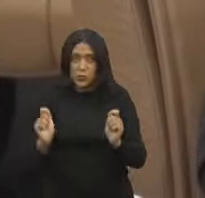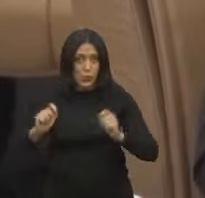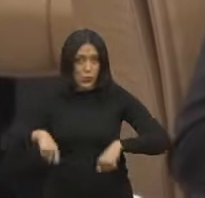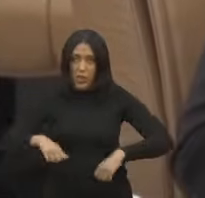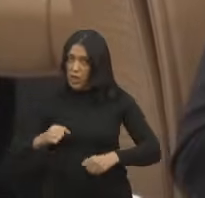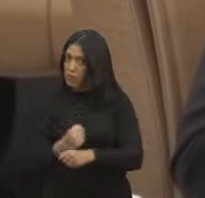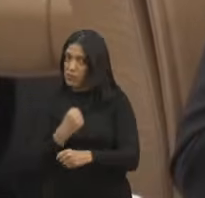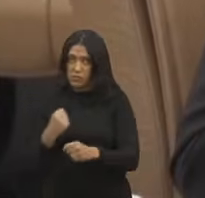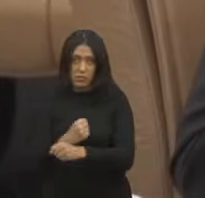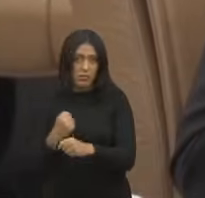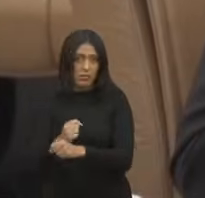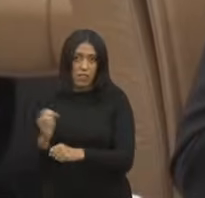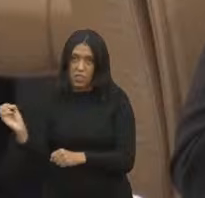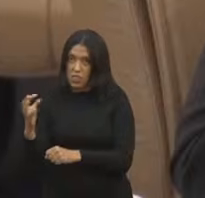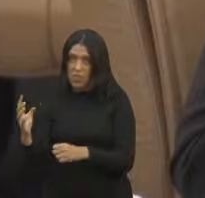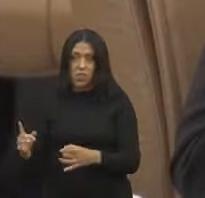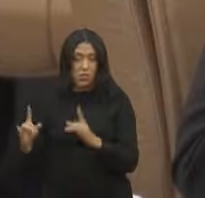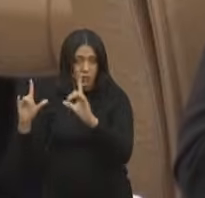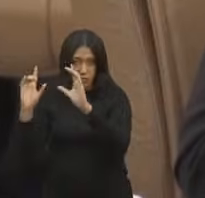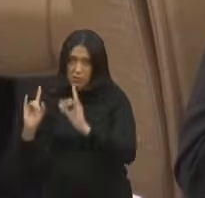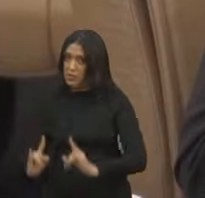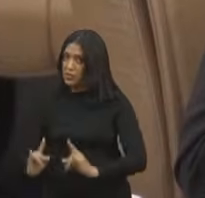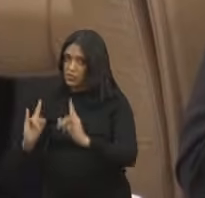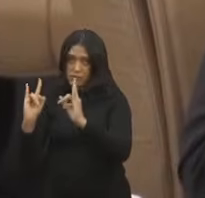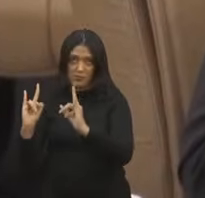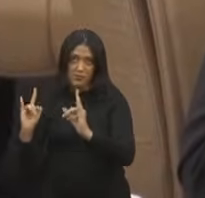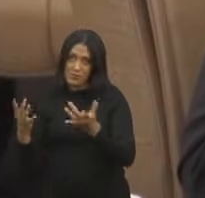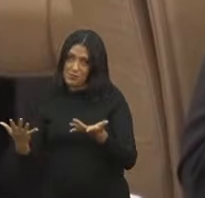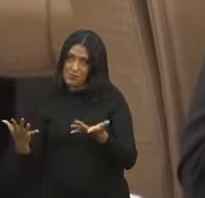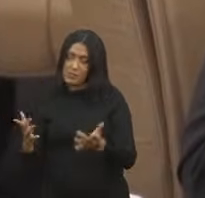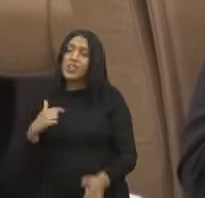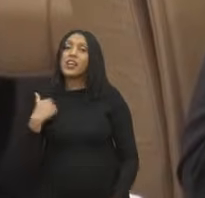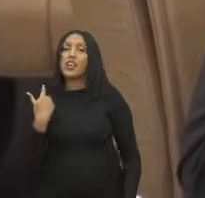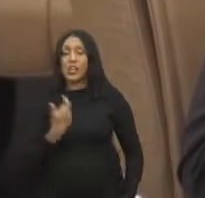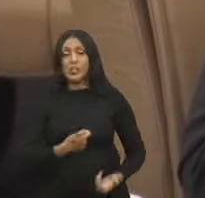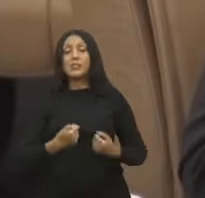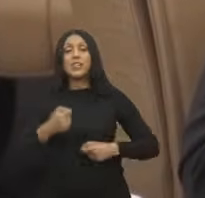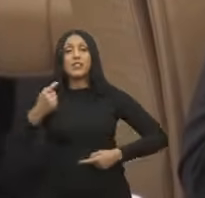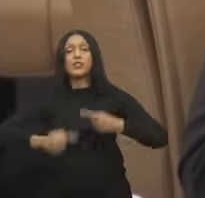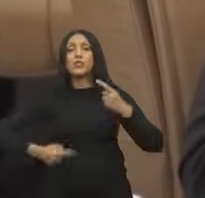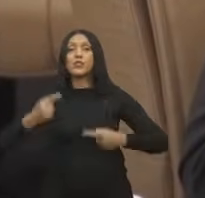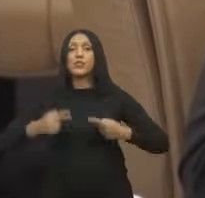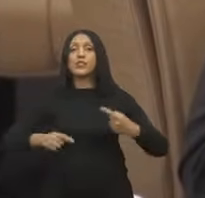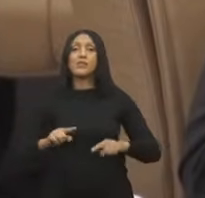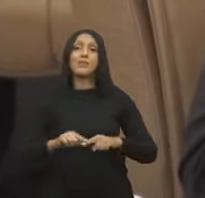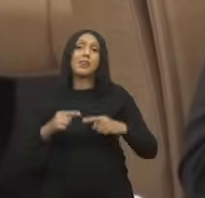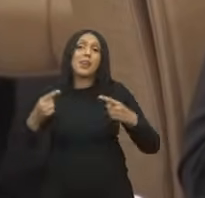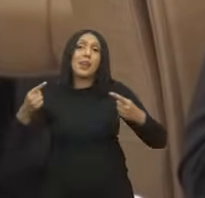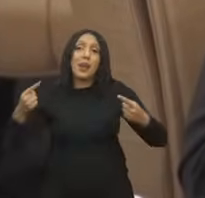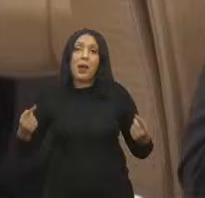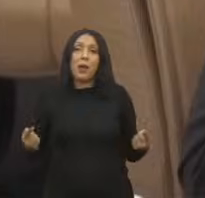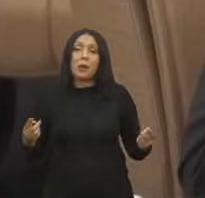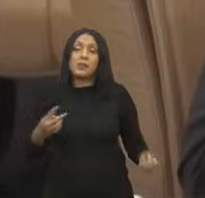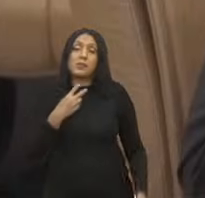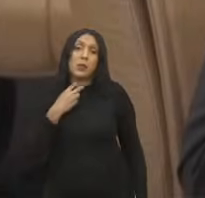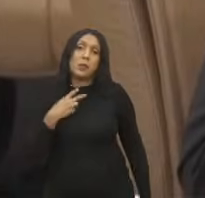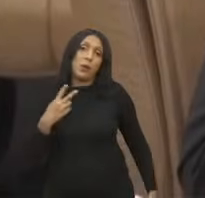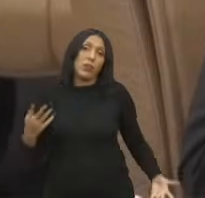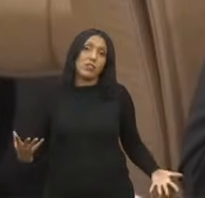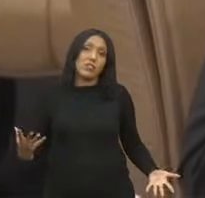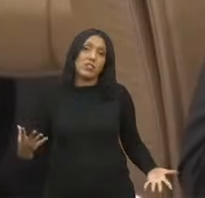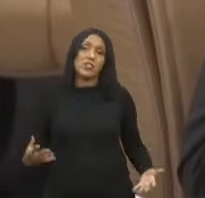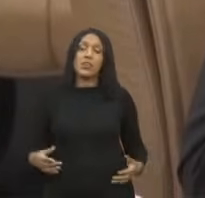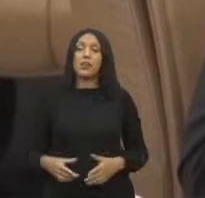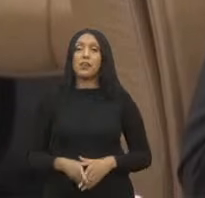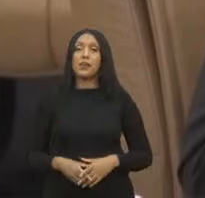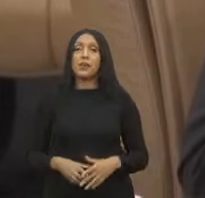das coisas mais importantes que a gente pode fazer como vereador. O nosso papel aqui é fiscalizar a prefeitura. A gente não pode acreditar em tudo. E mais